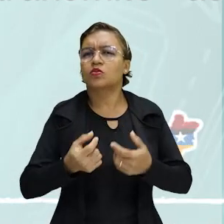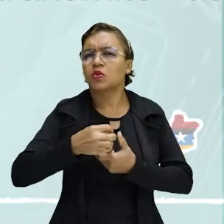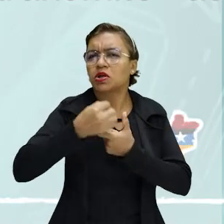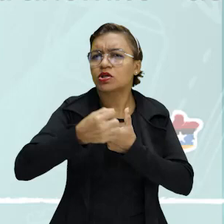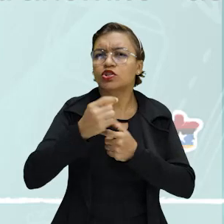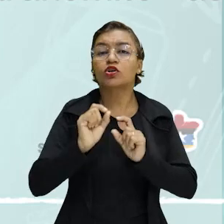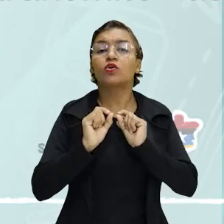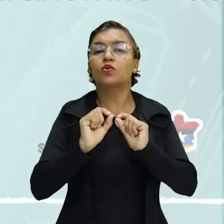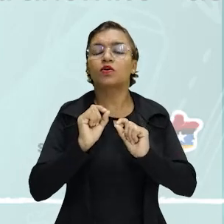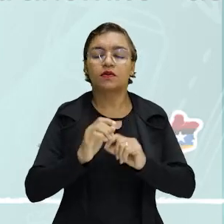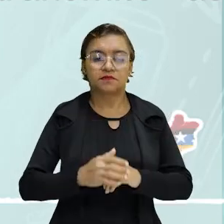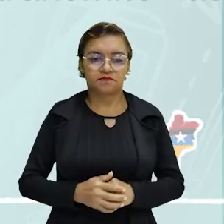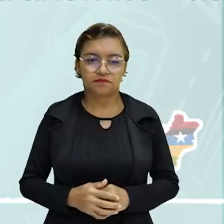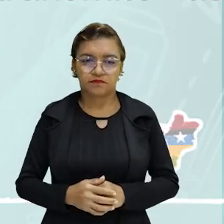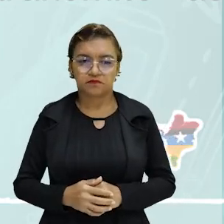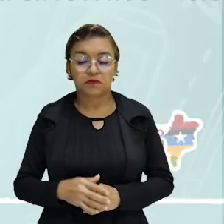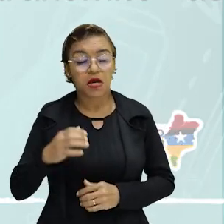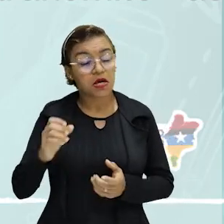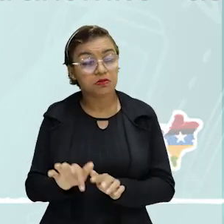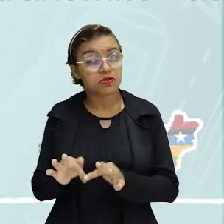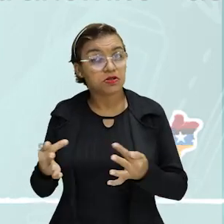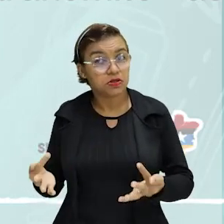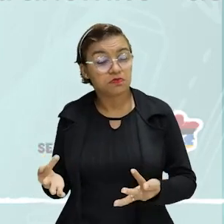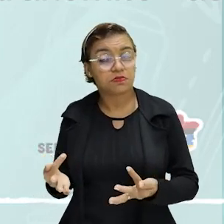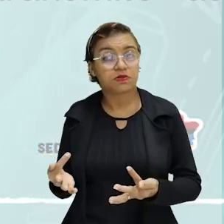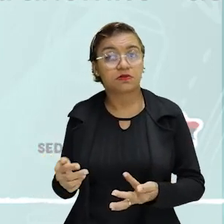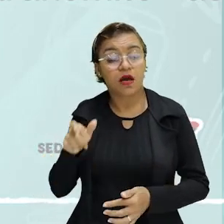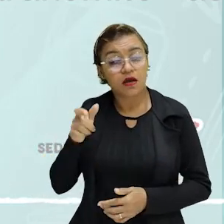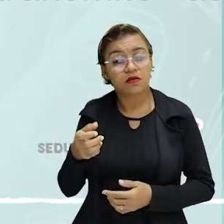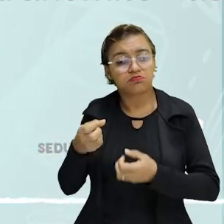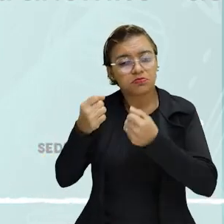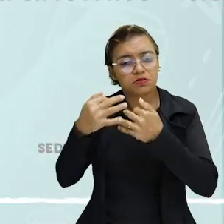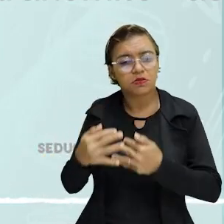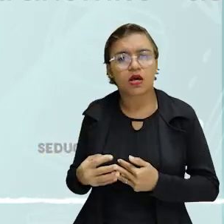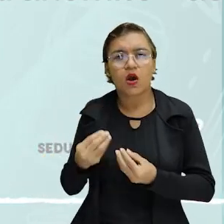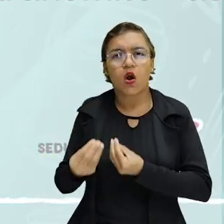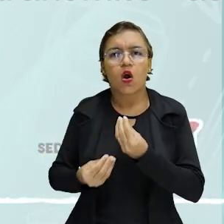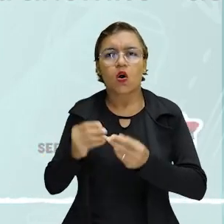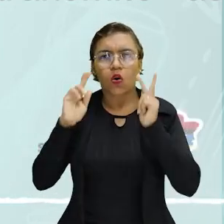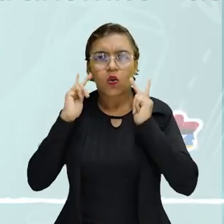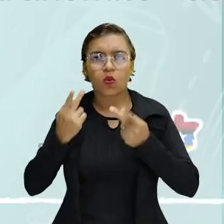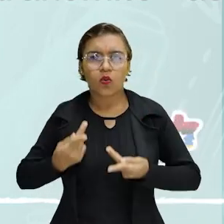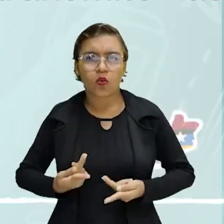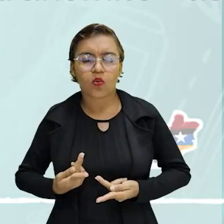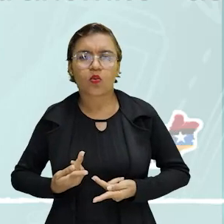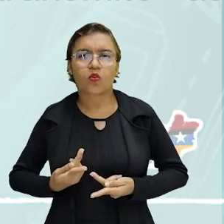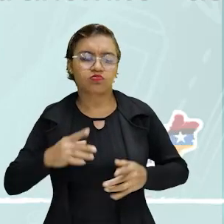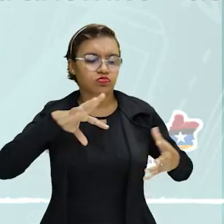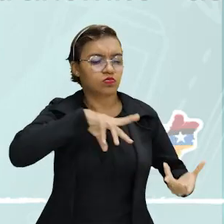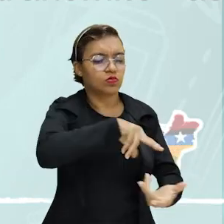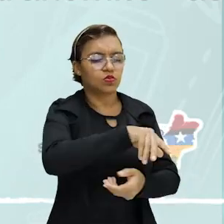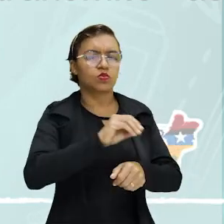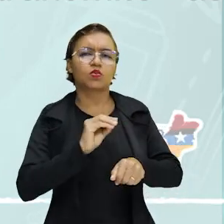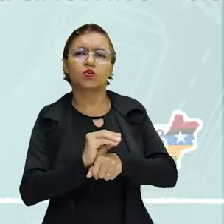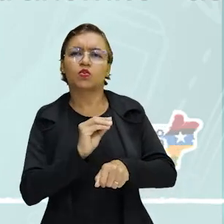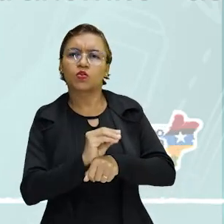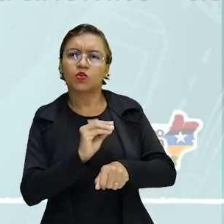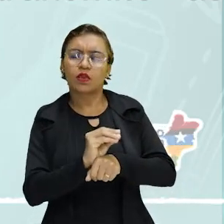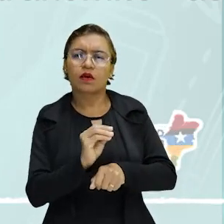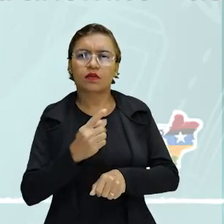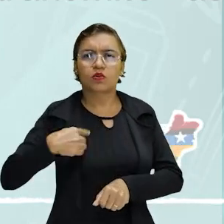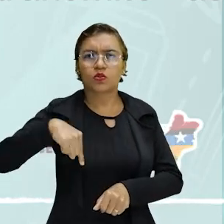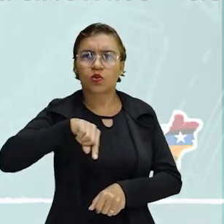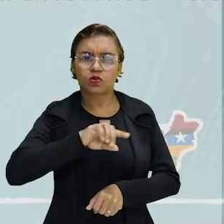faz uma crítica aí à maneira como os seres humanos, como as pessoas têm cuidado do nosso mundo, do nosso